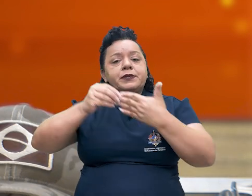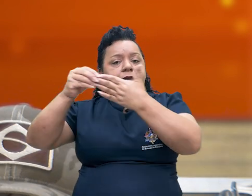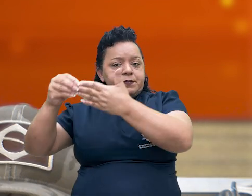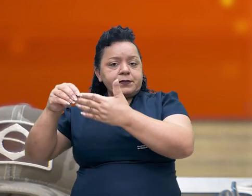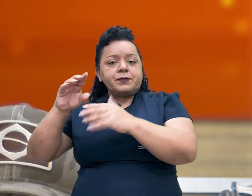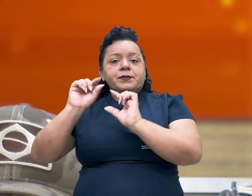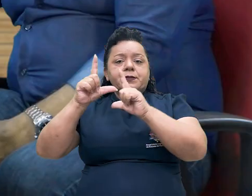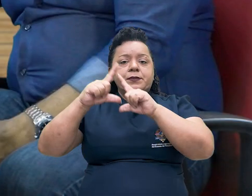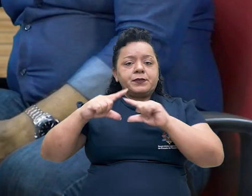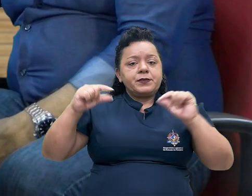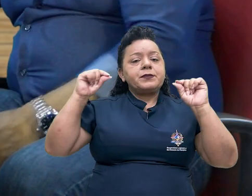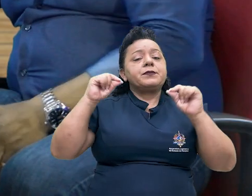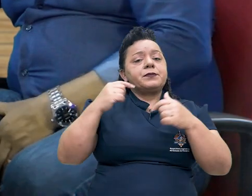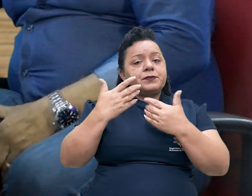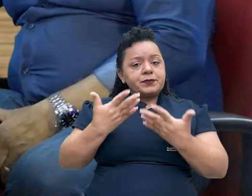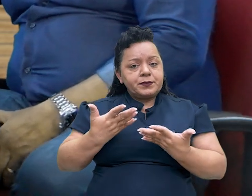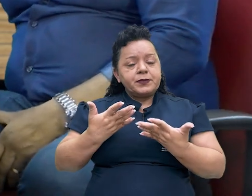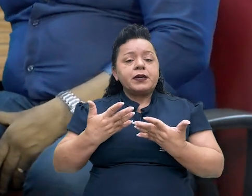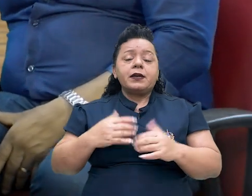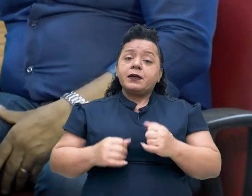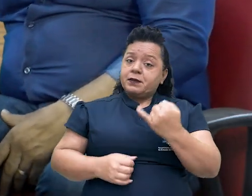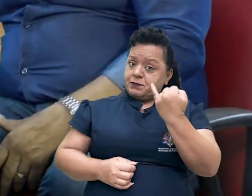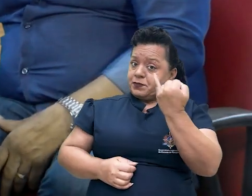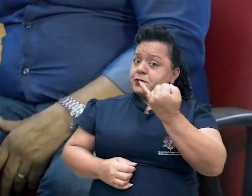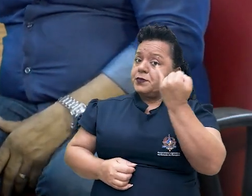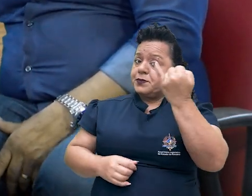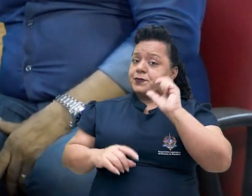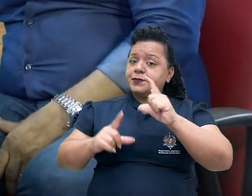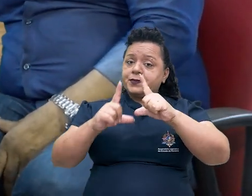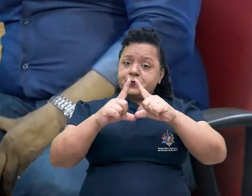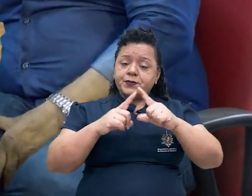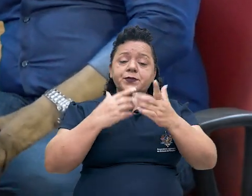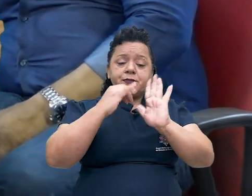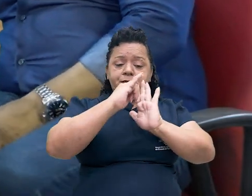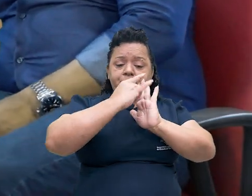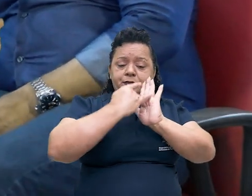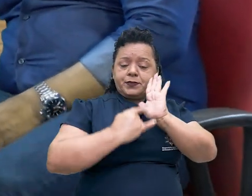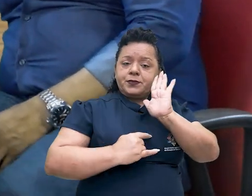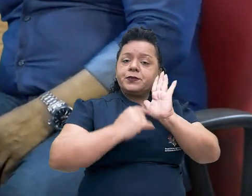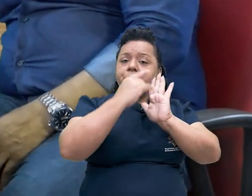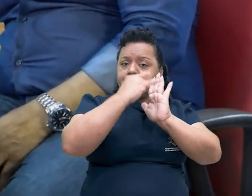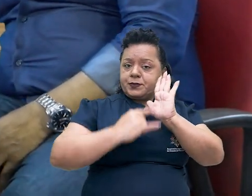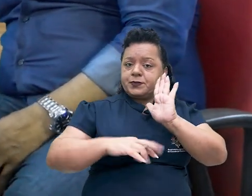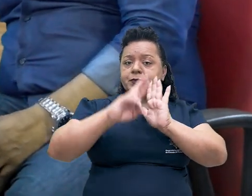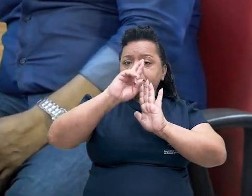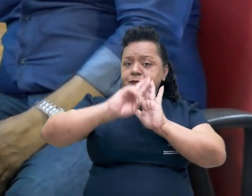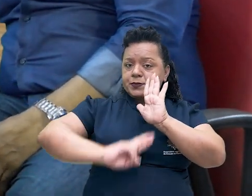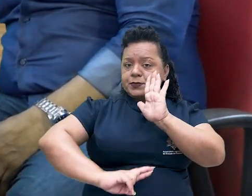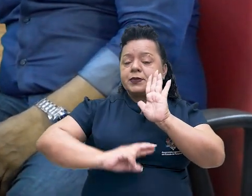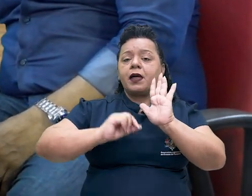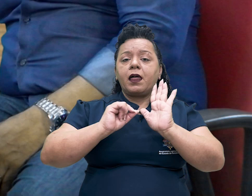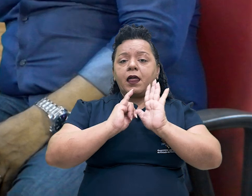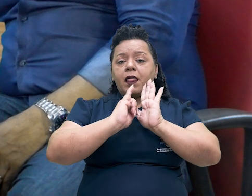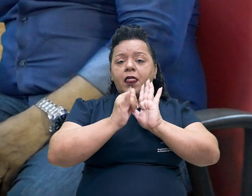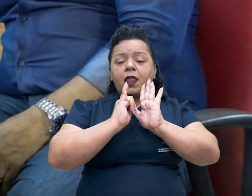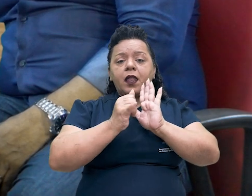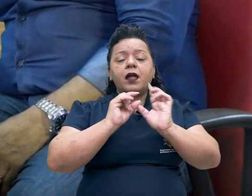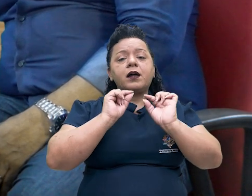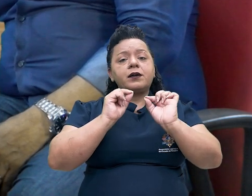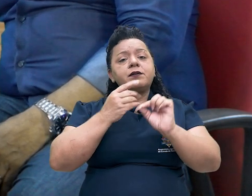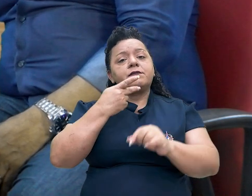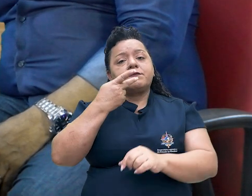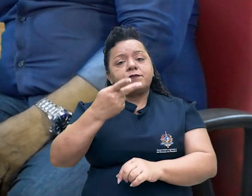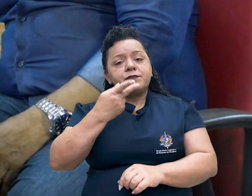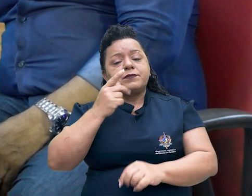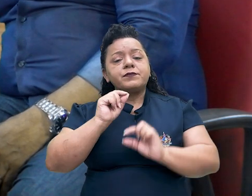relatório e mandar PR Brasília esse relatório é importante até porque no caso de precisa desse relatório né